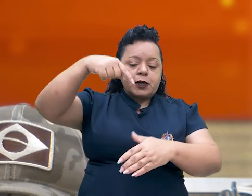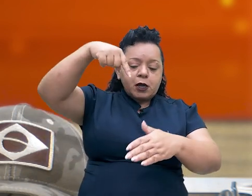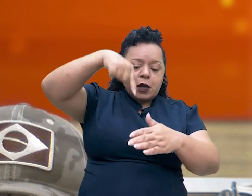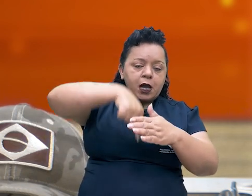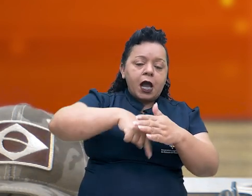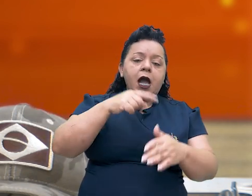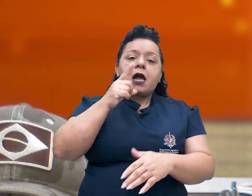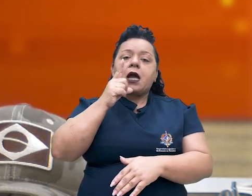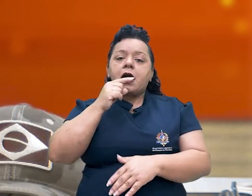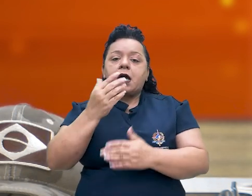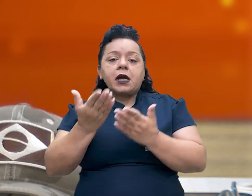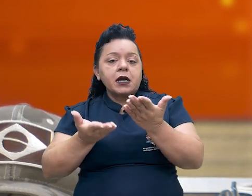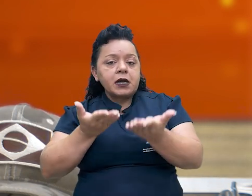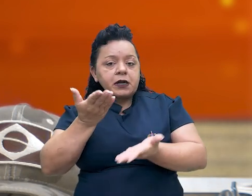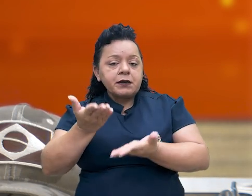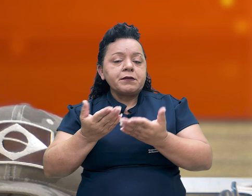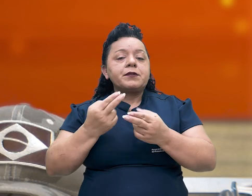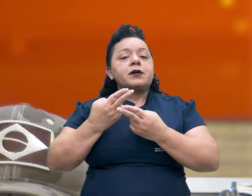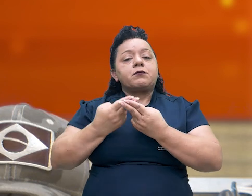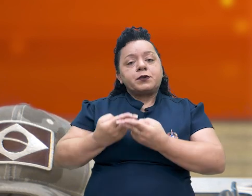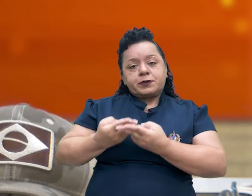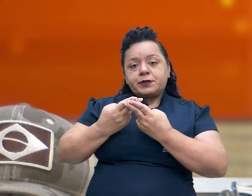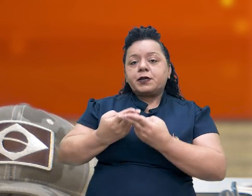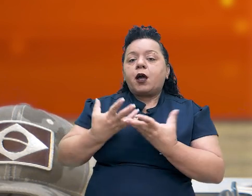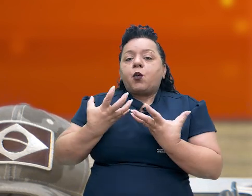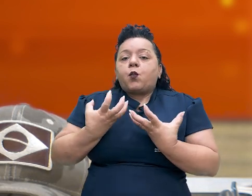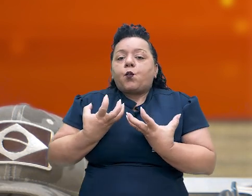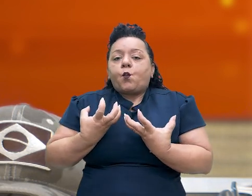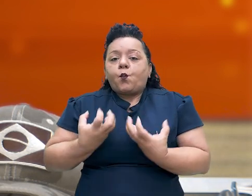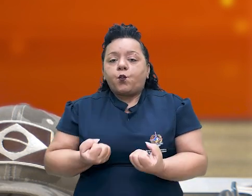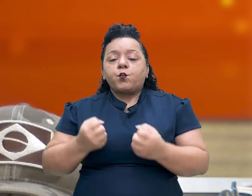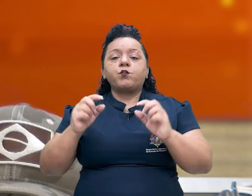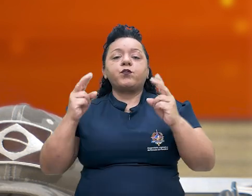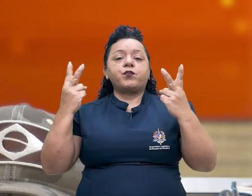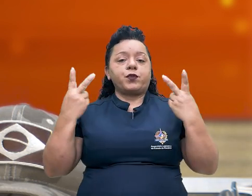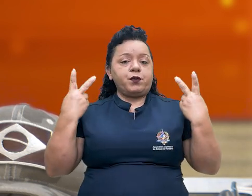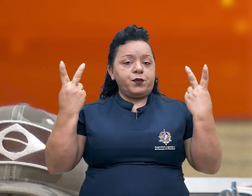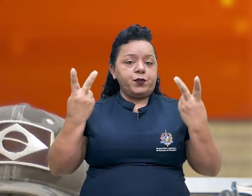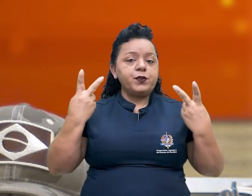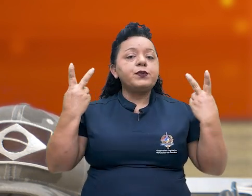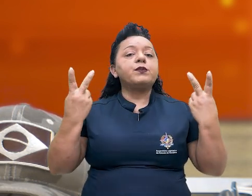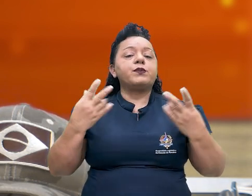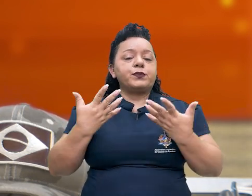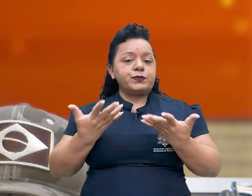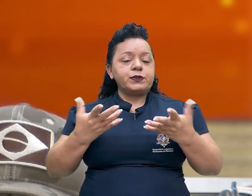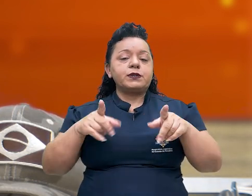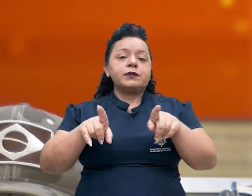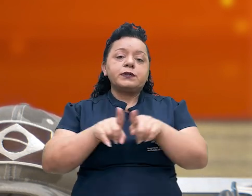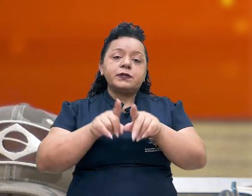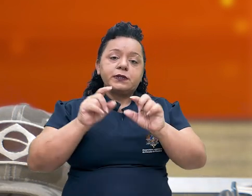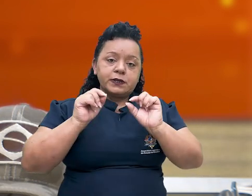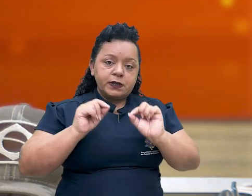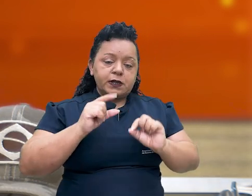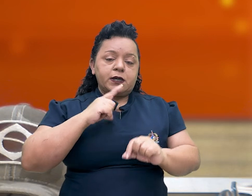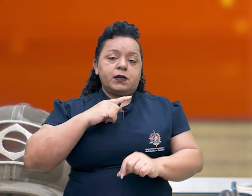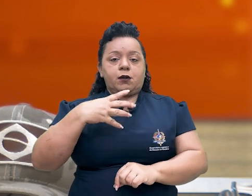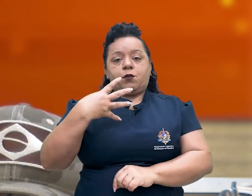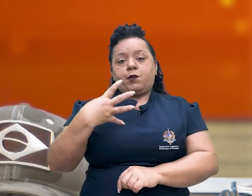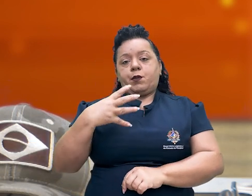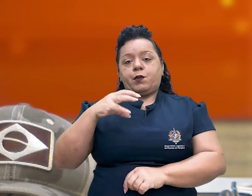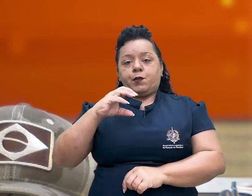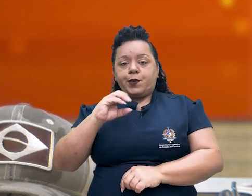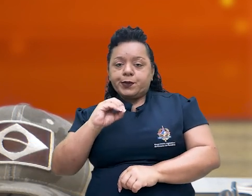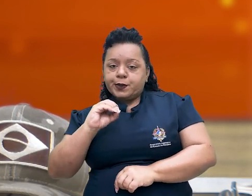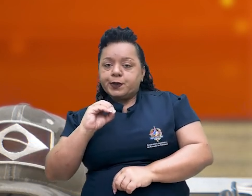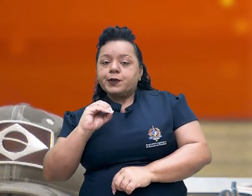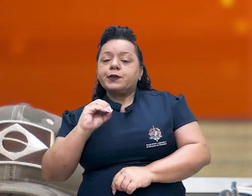vai ter água tratada para aguentar essa seca do verão né então Eh esses